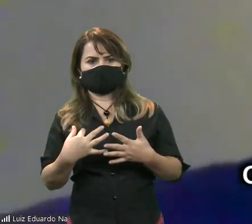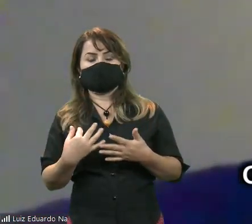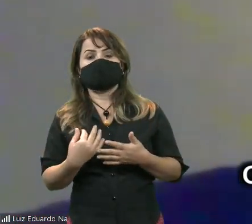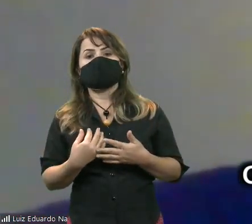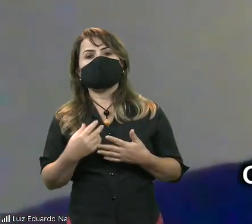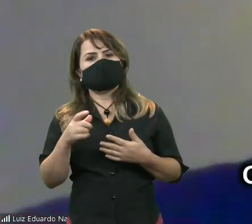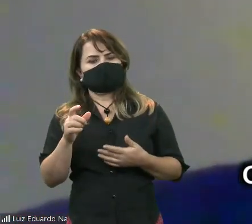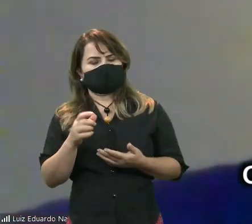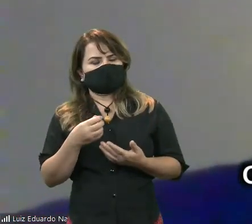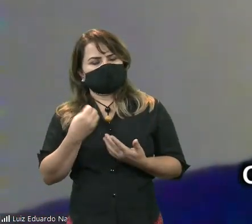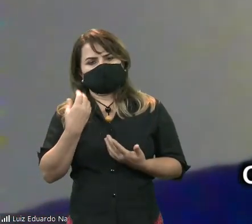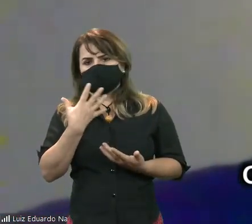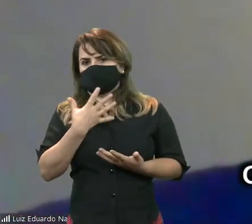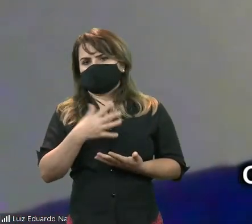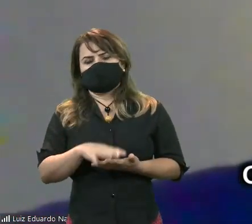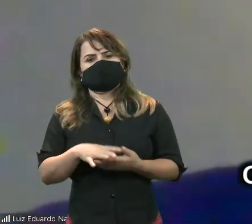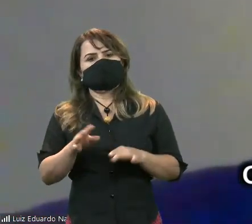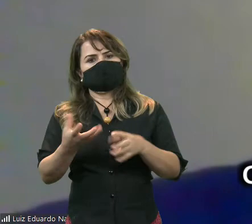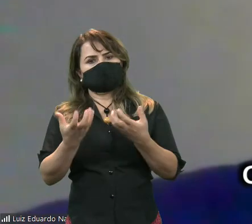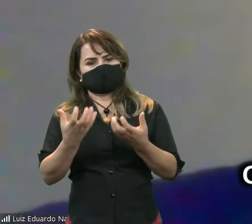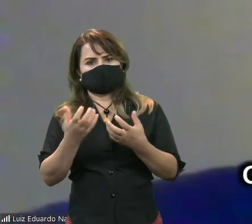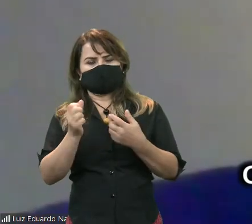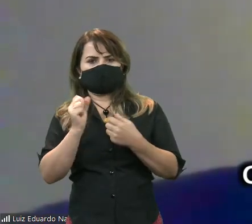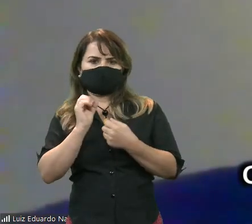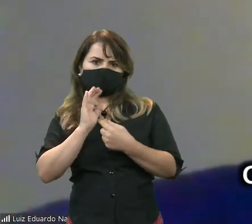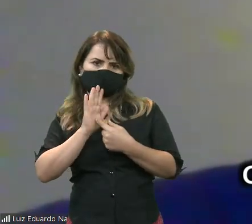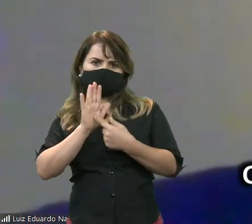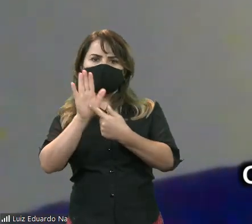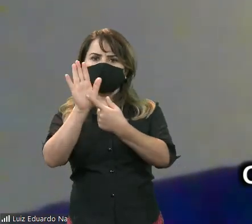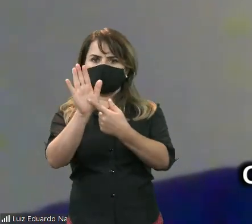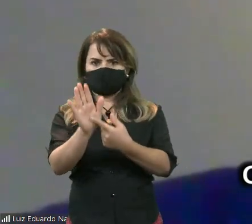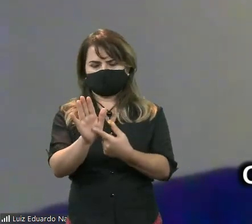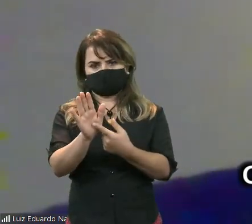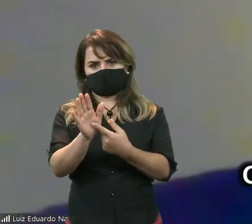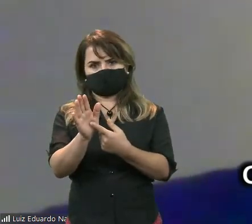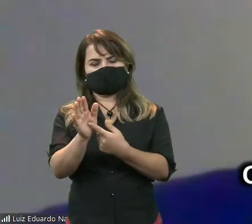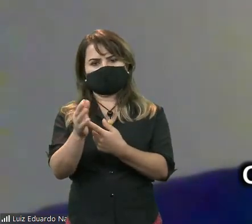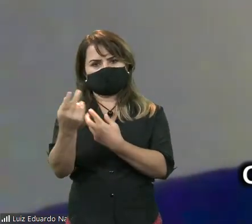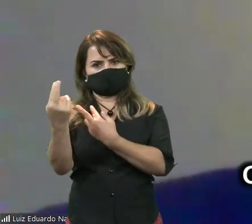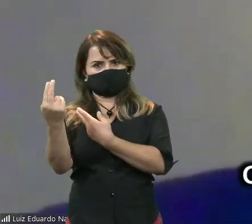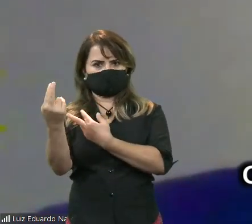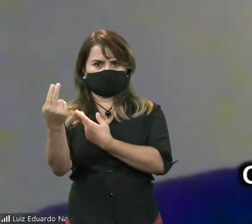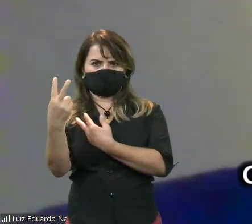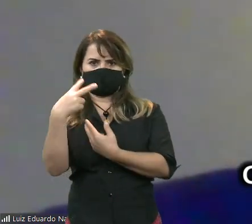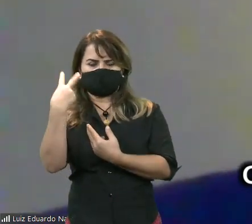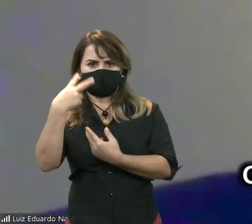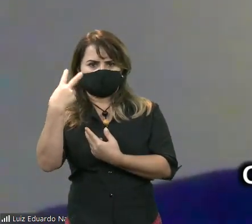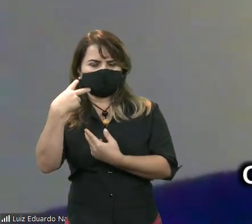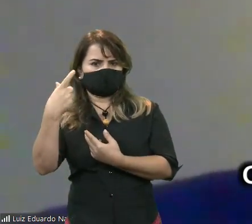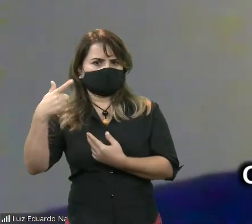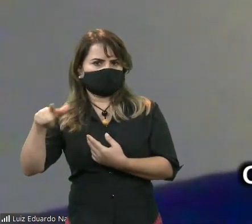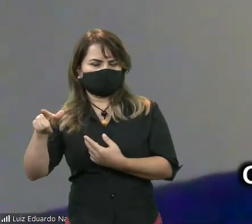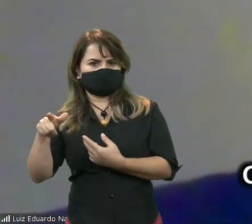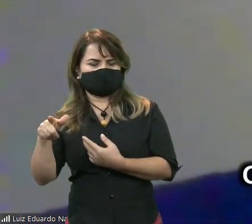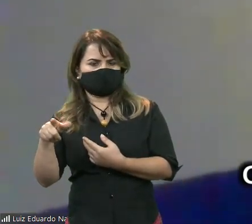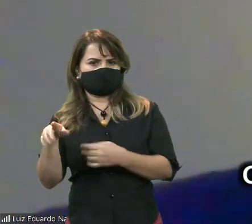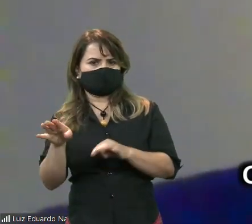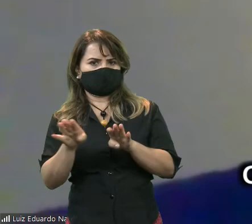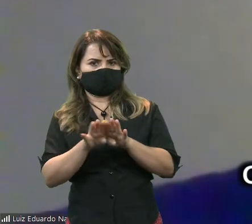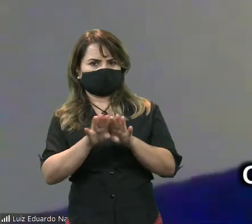aqui fazer uma observação na mesma linha do vereador José Luiz Queiroz, mas do vereador Maurício